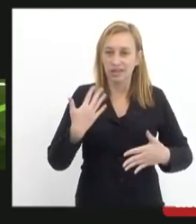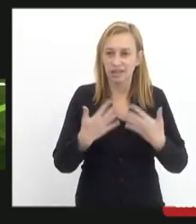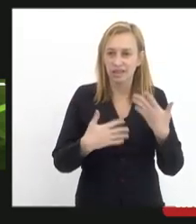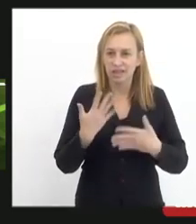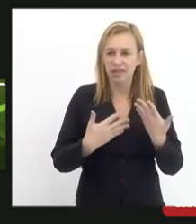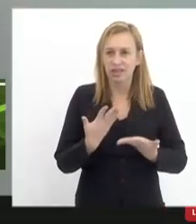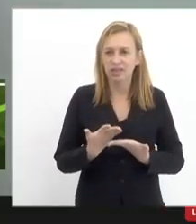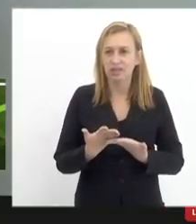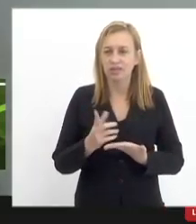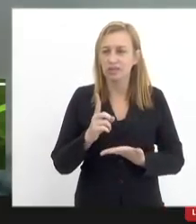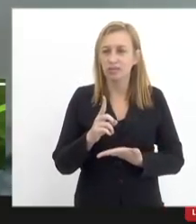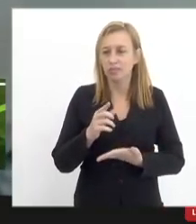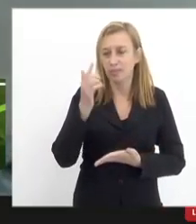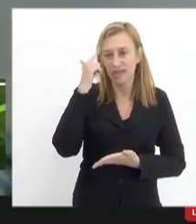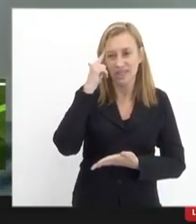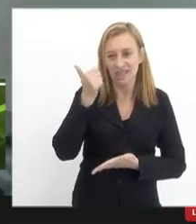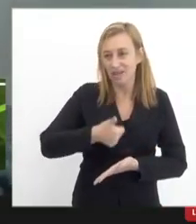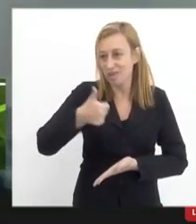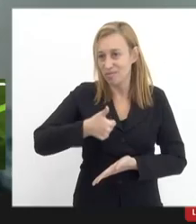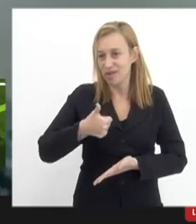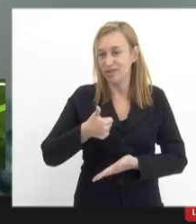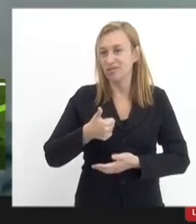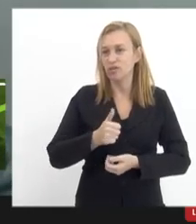não esperava ser a primeira, tá?